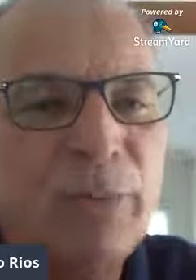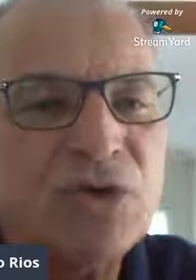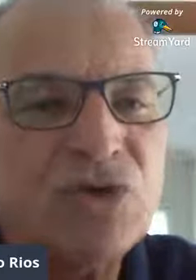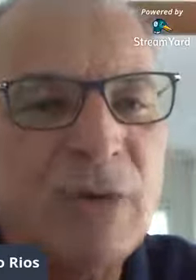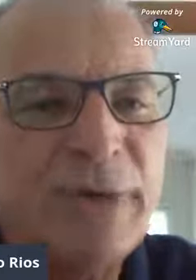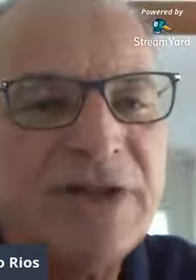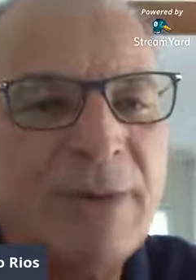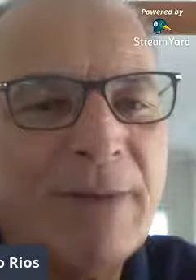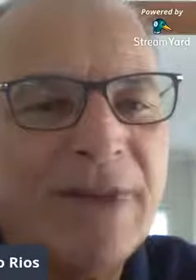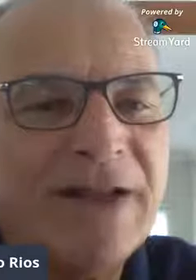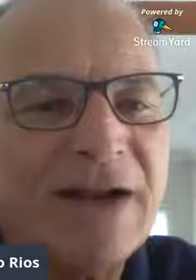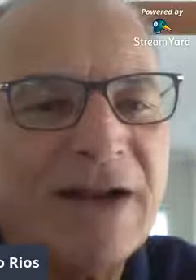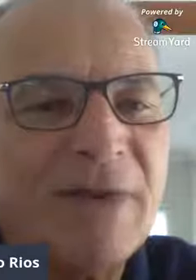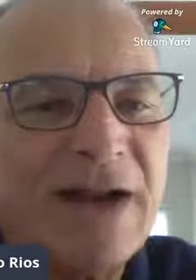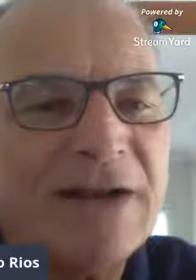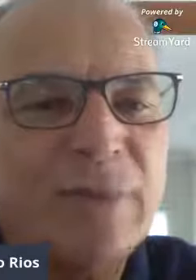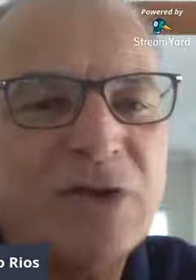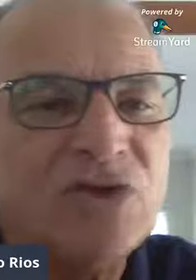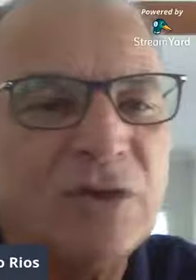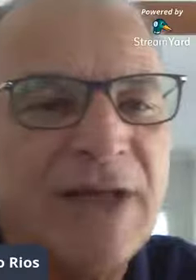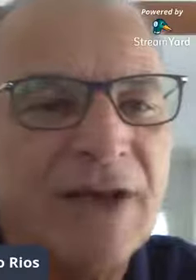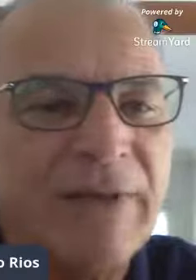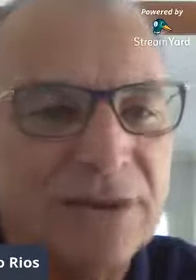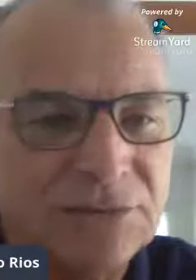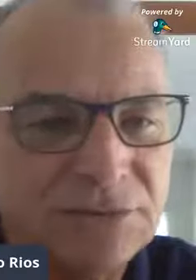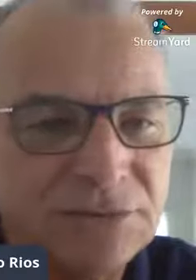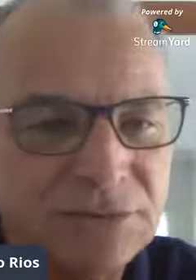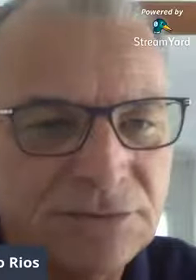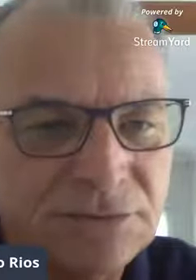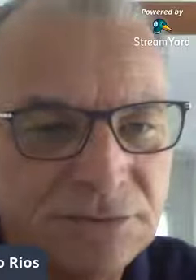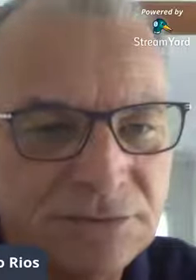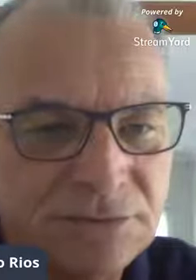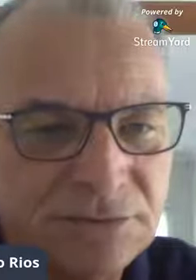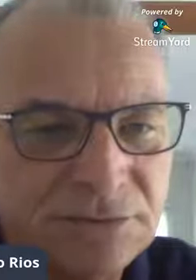o pessoal prendeu a mama dela na máquina e soltaram ela.